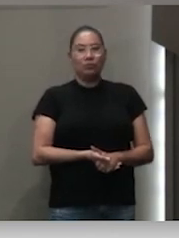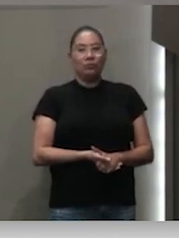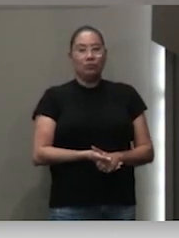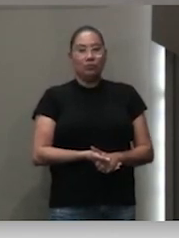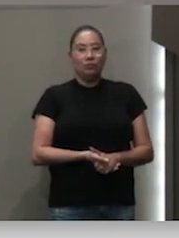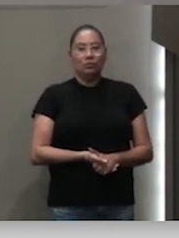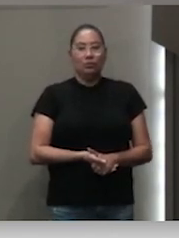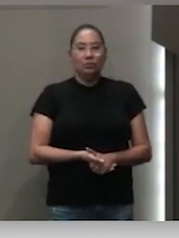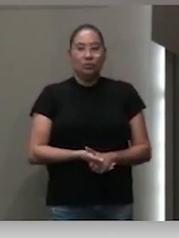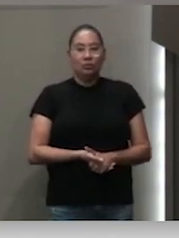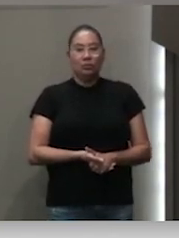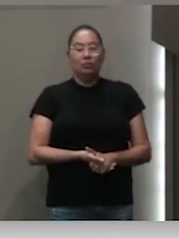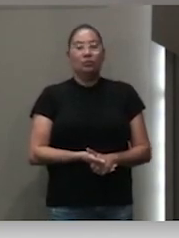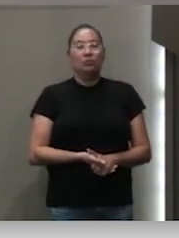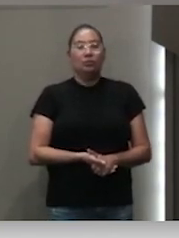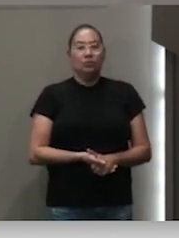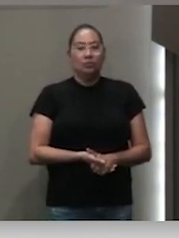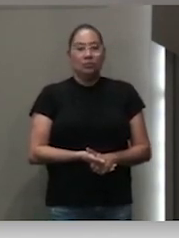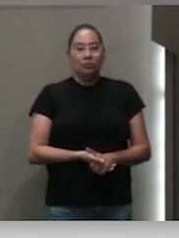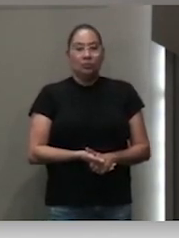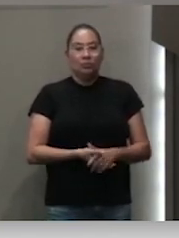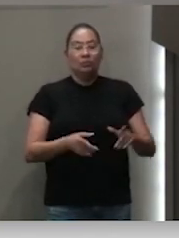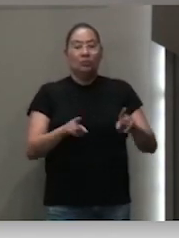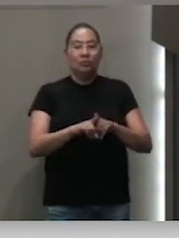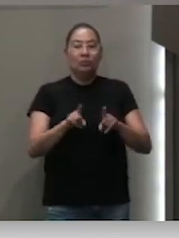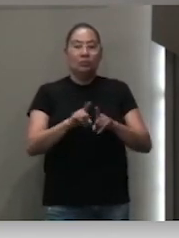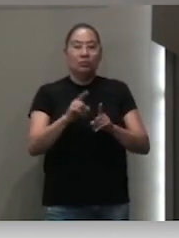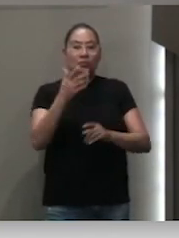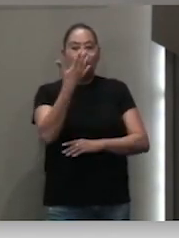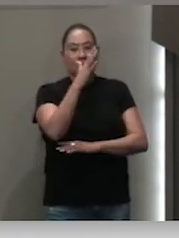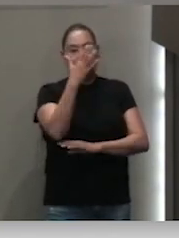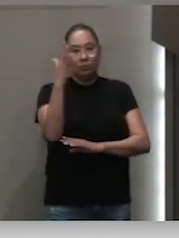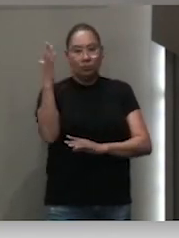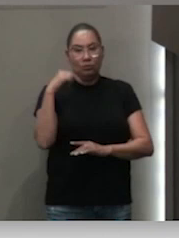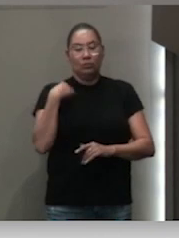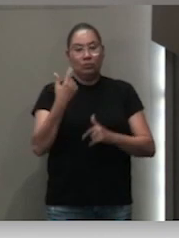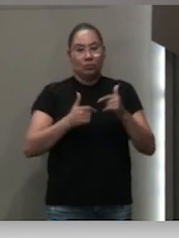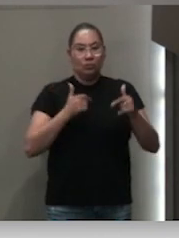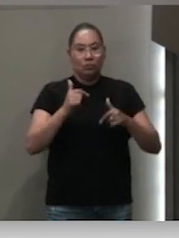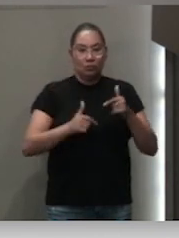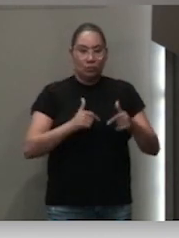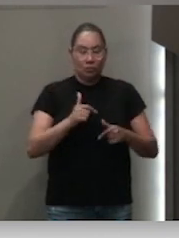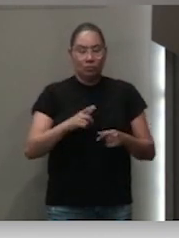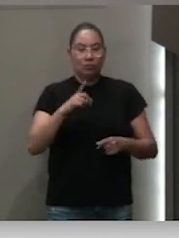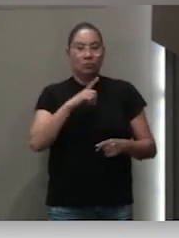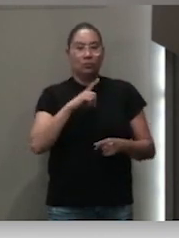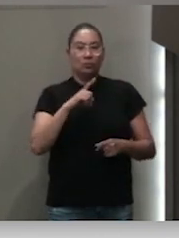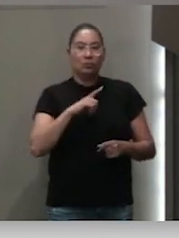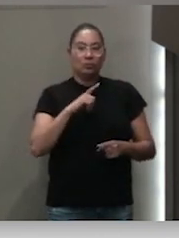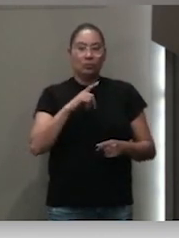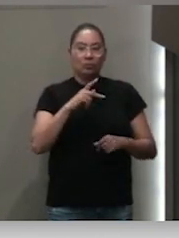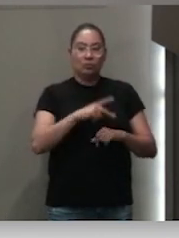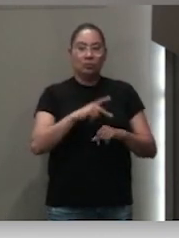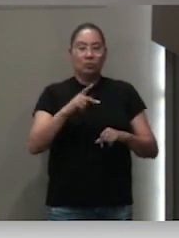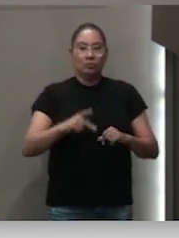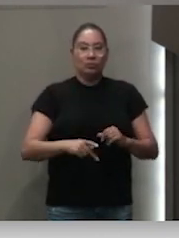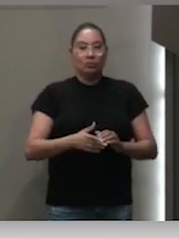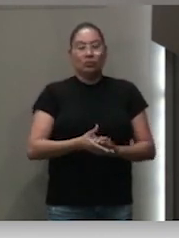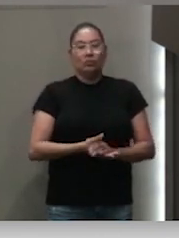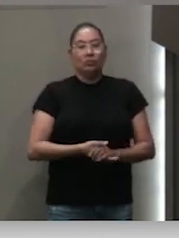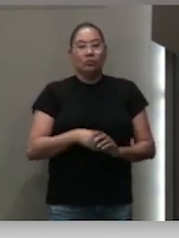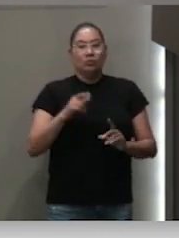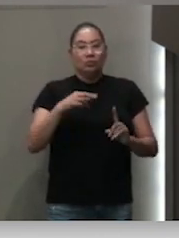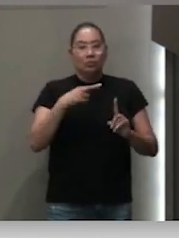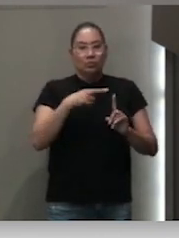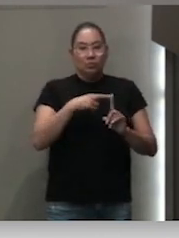oficial até mesmo em matéria de Meio Ambiente a gente trabalhou nós temos um casing passo fundo que é